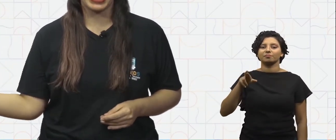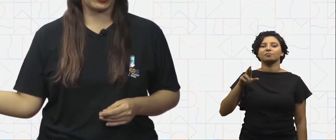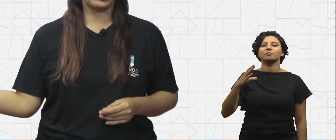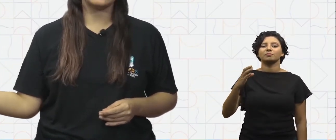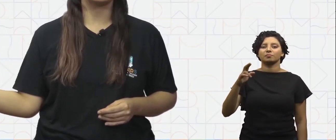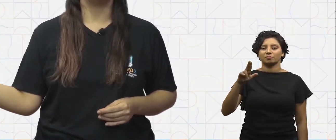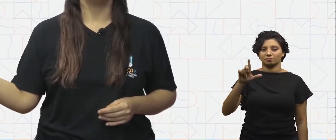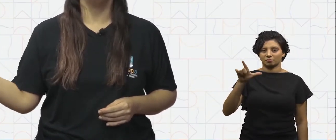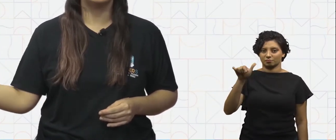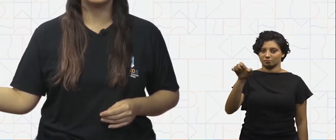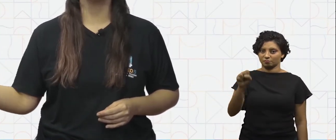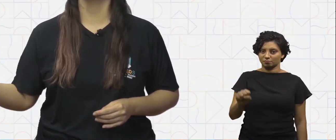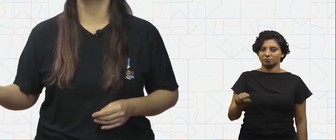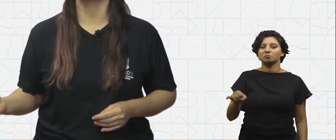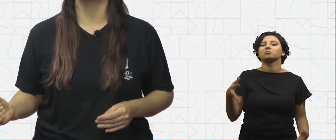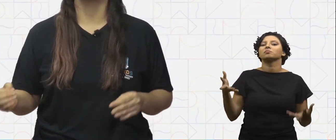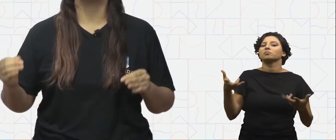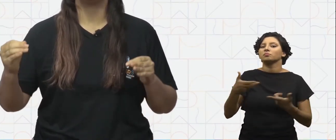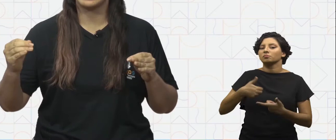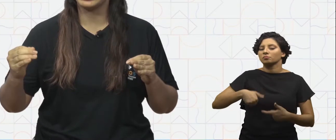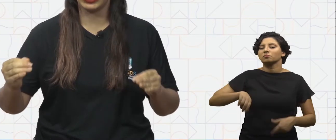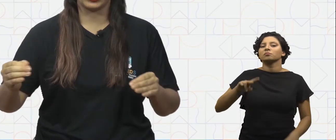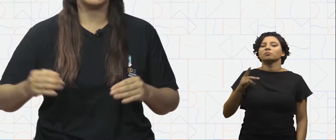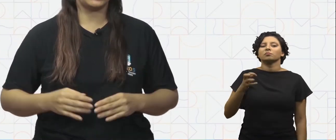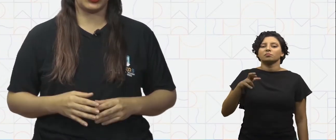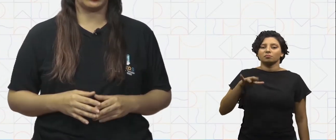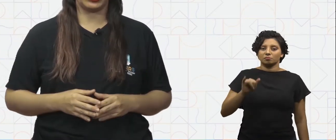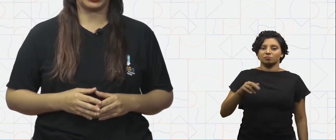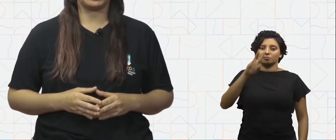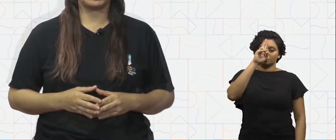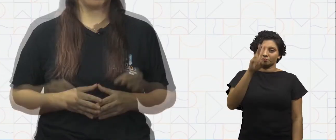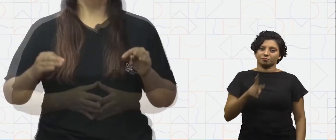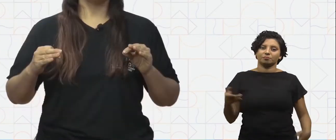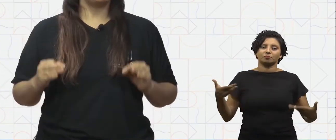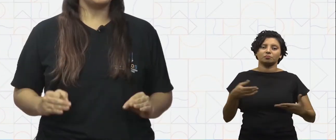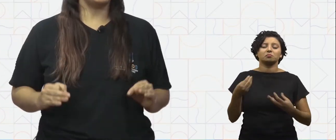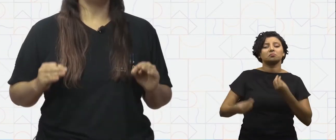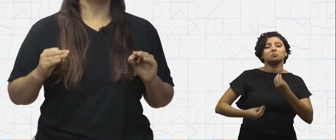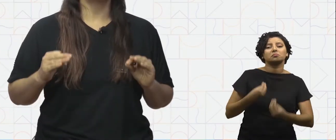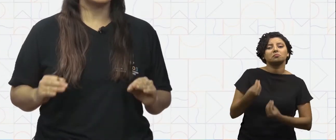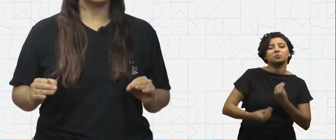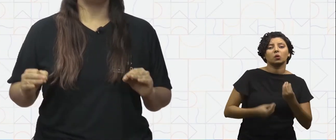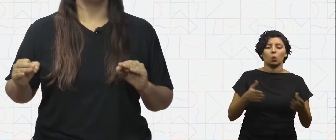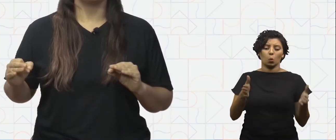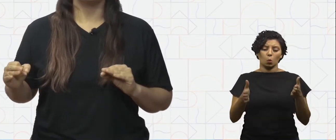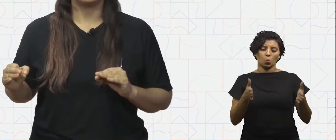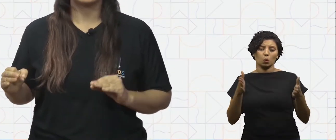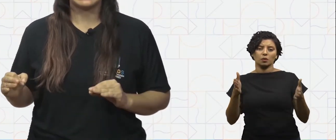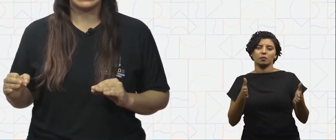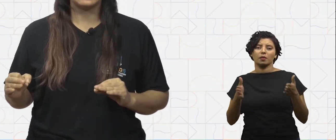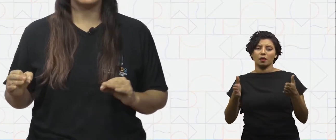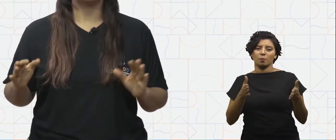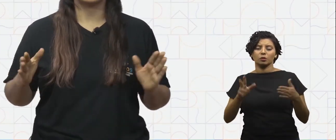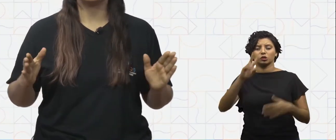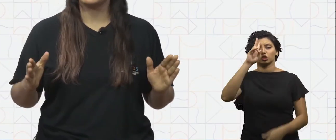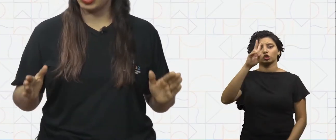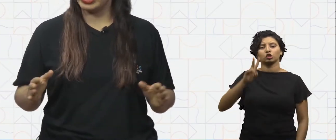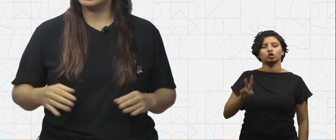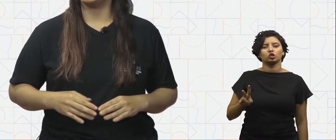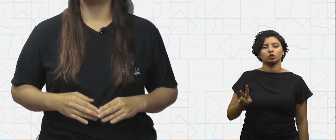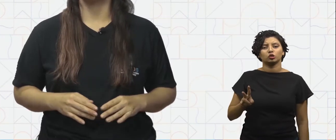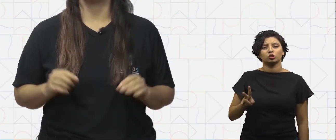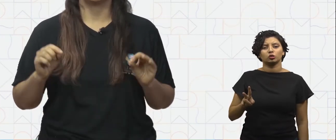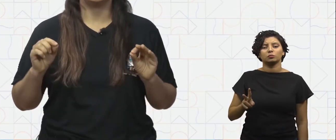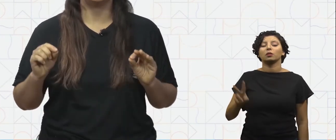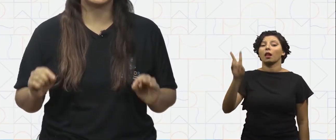o Hércules, o grande herói da história de hoje. De que forma o tempo é marcado na